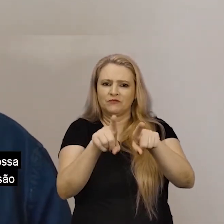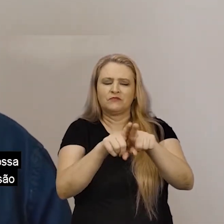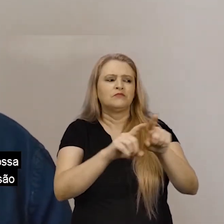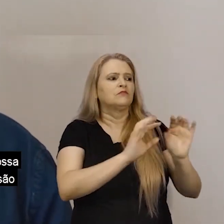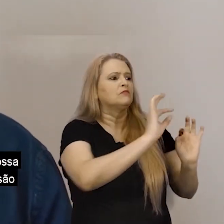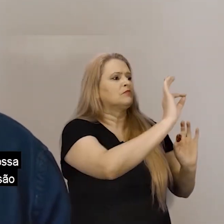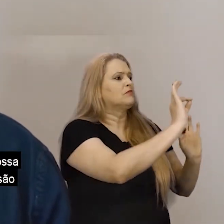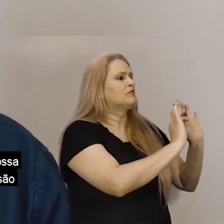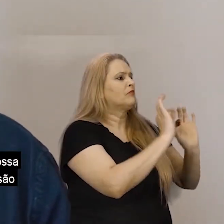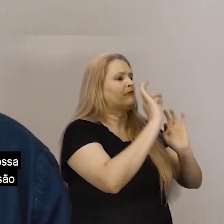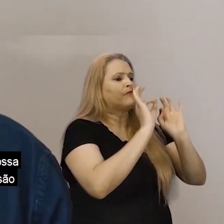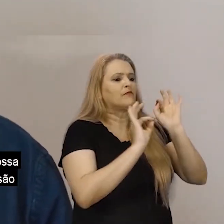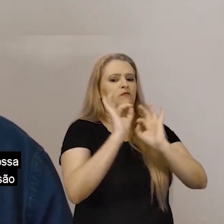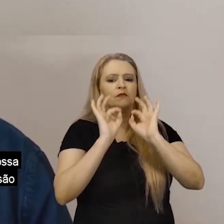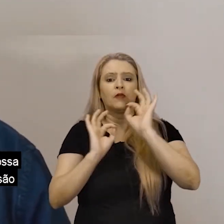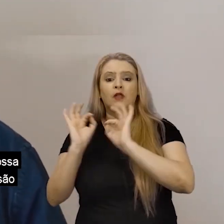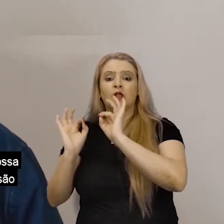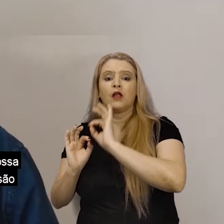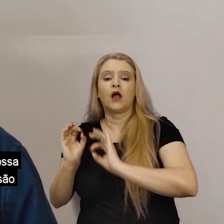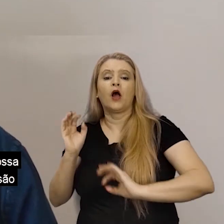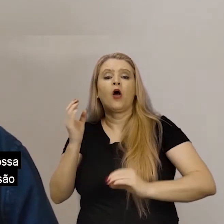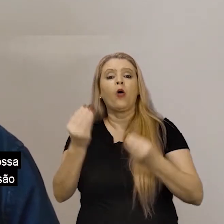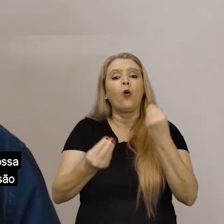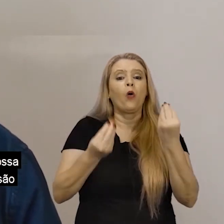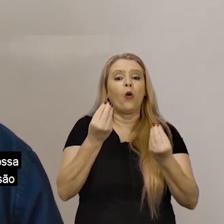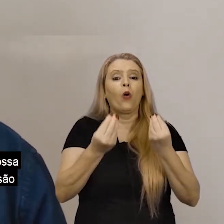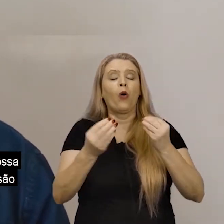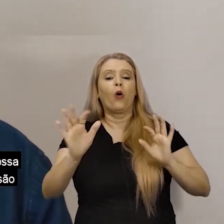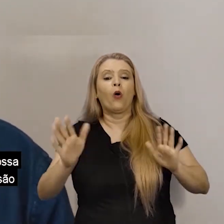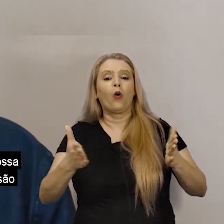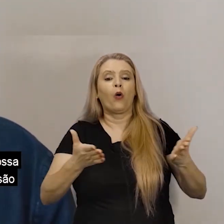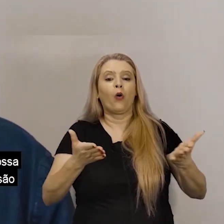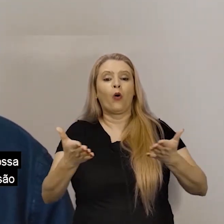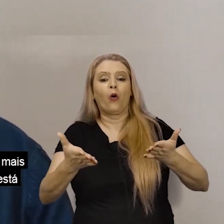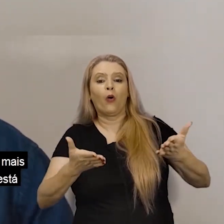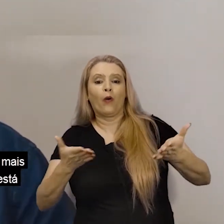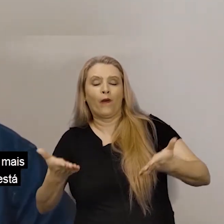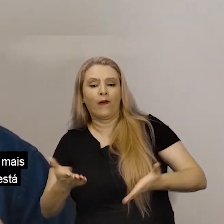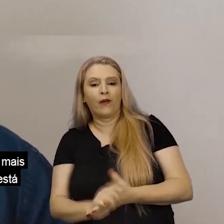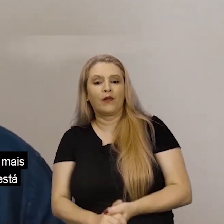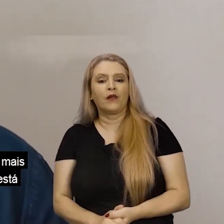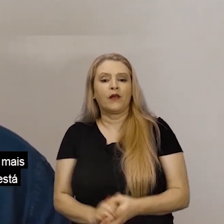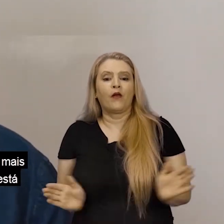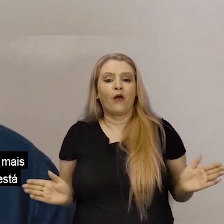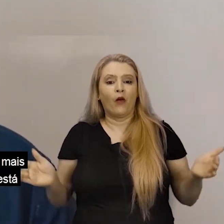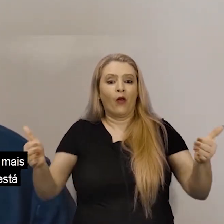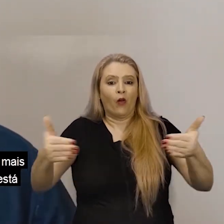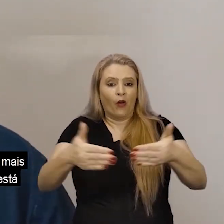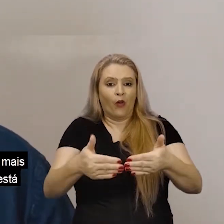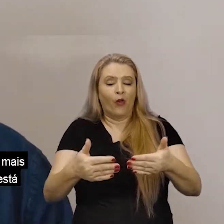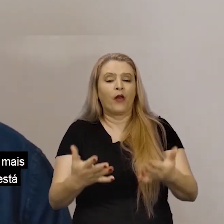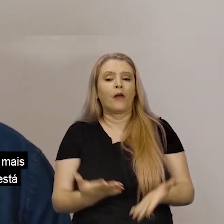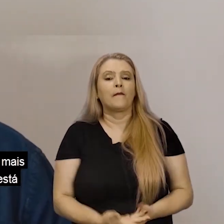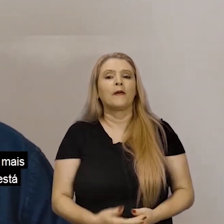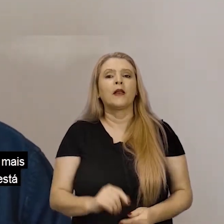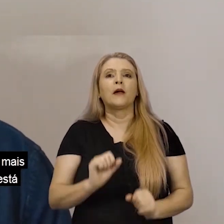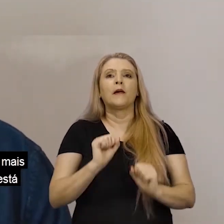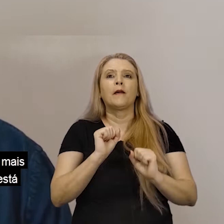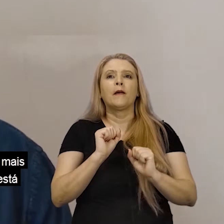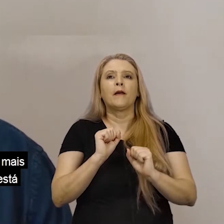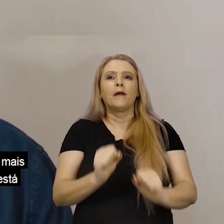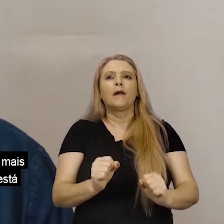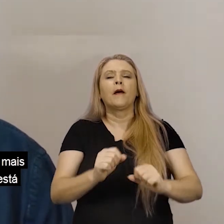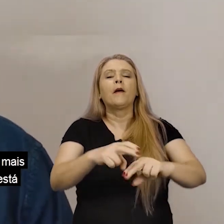também questões pedagógicas para a nossa oficina de instrumentos de sopro e percussão poder receber essas pessoas de uma forma